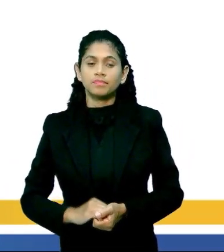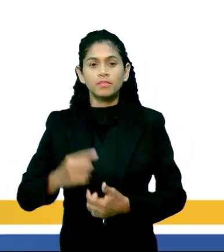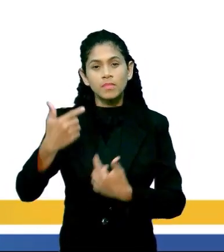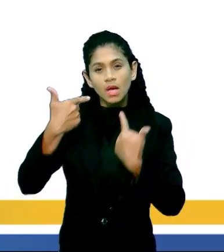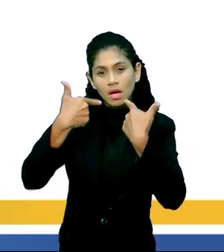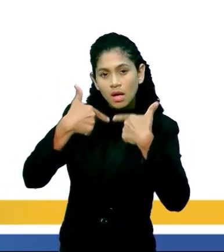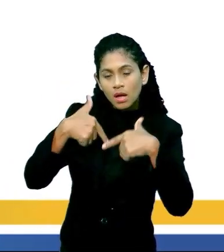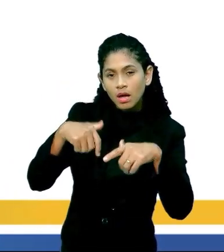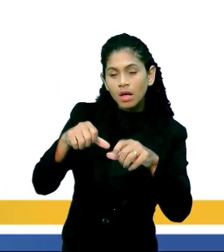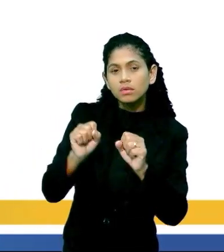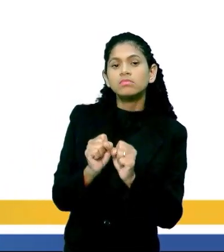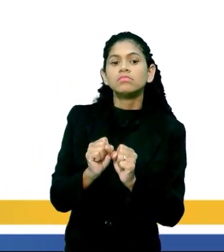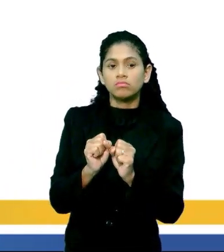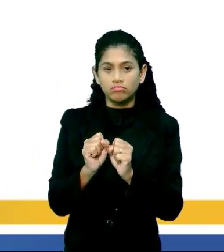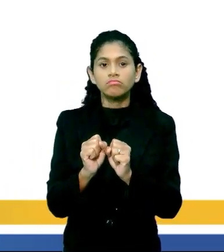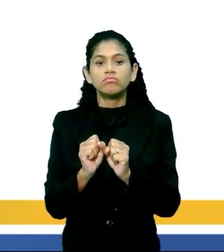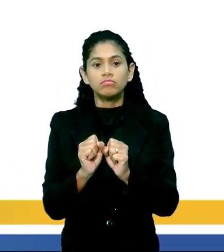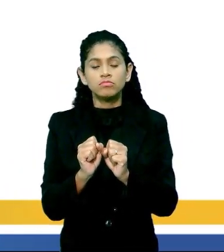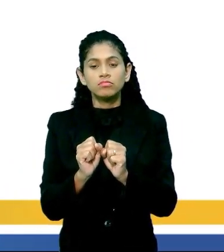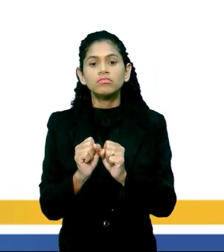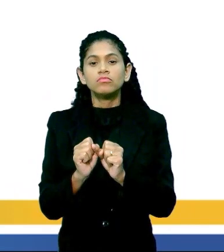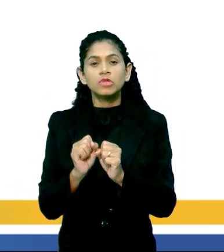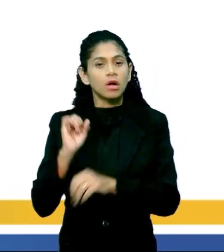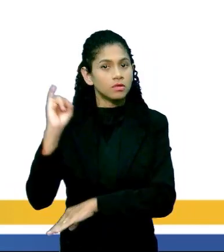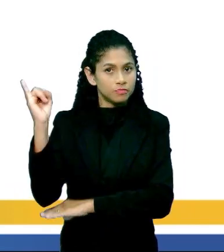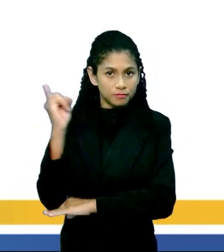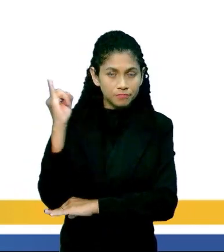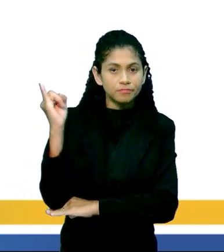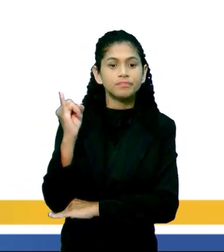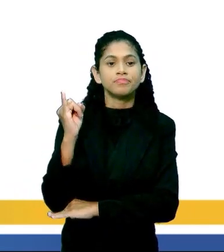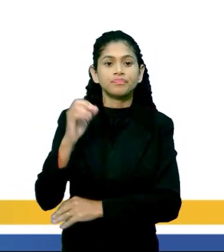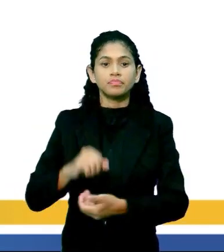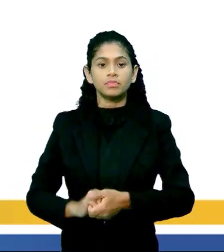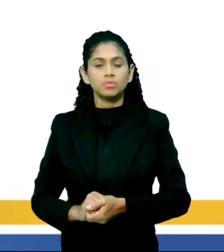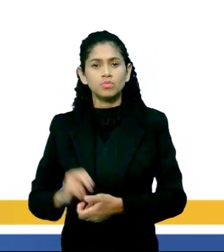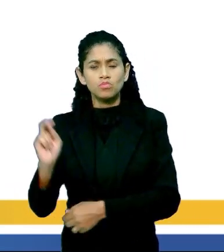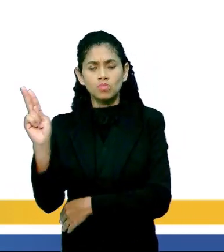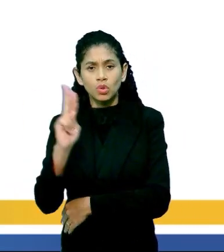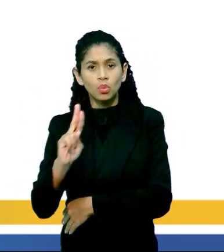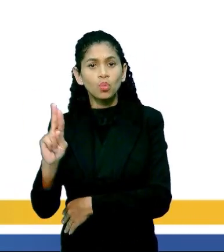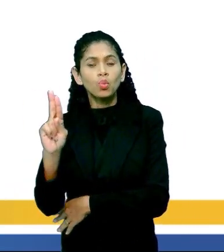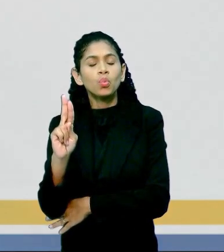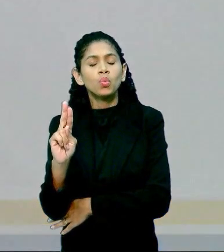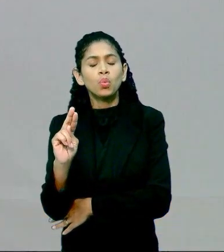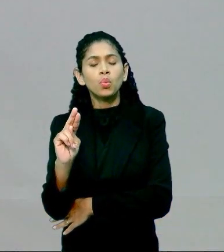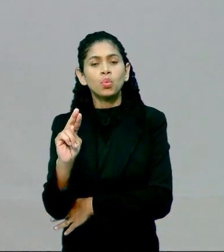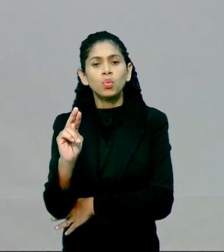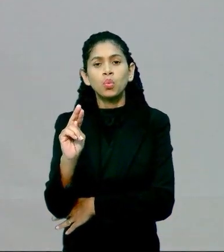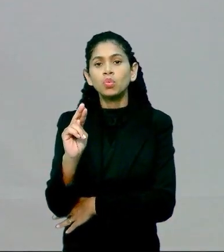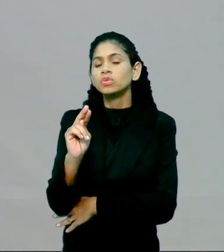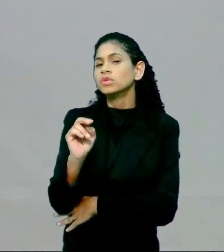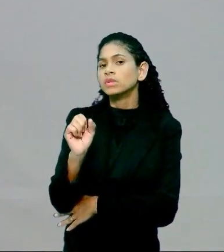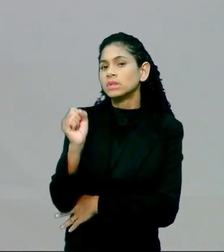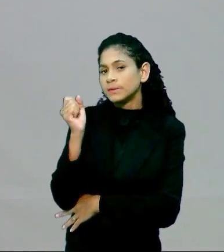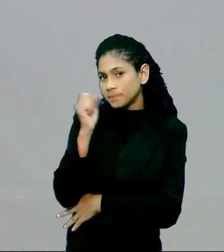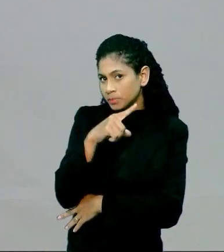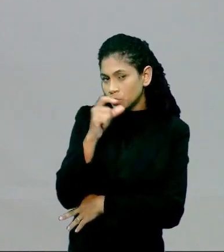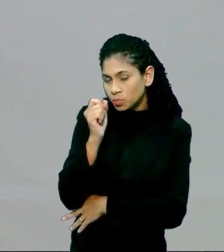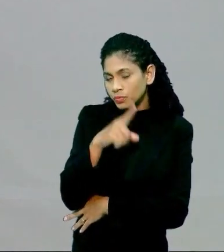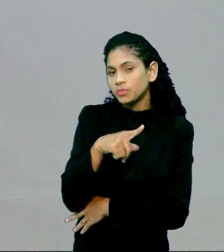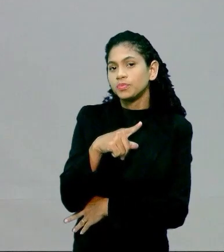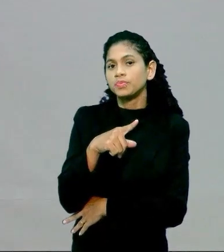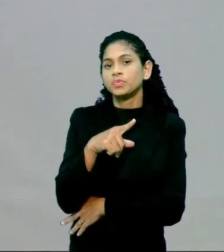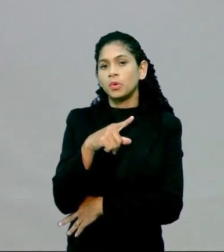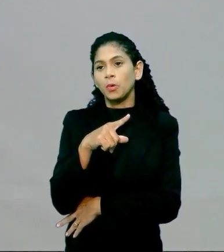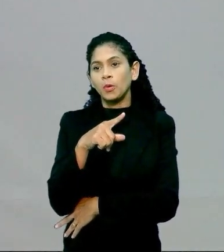a linguagem coloquial, informal, como eu já tratei, o uso de humor, ironia e sarcasmo. Então, muitos escritores